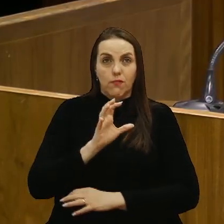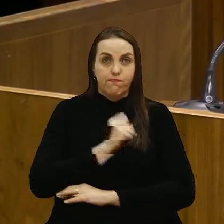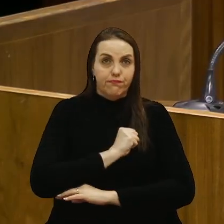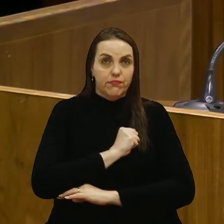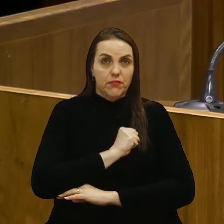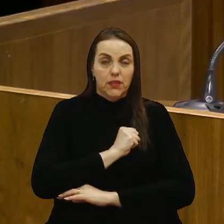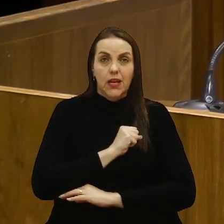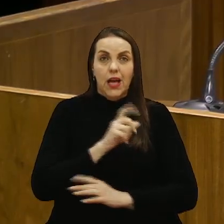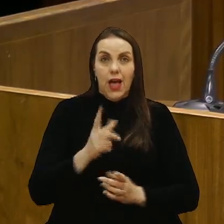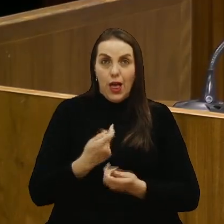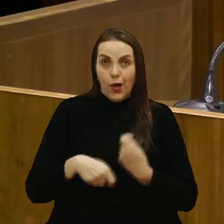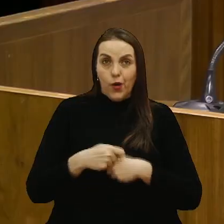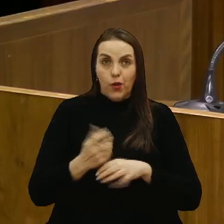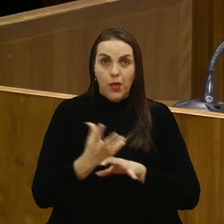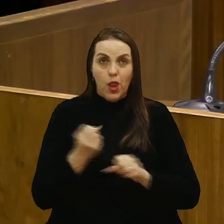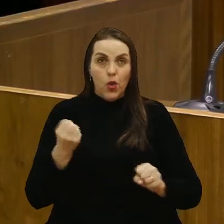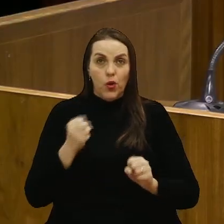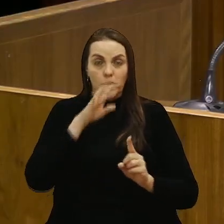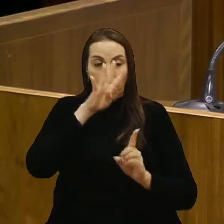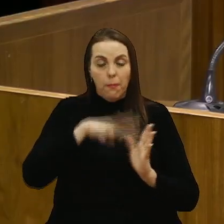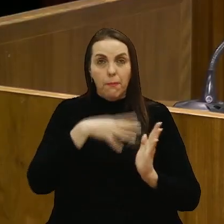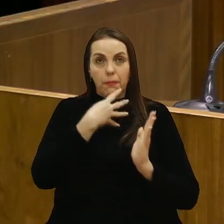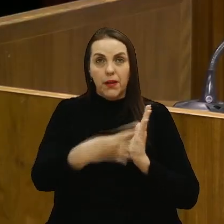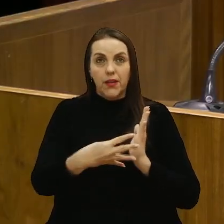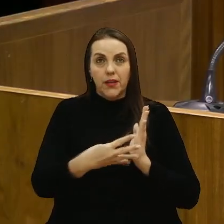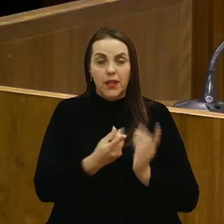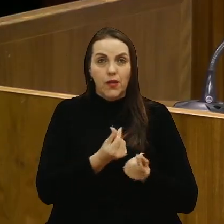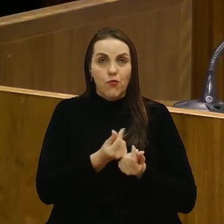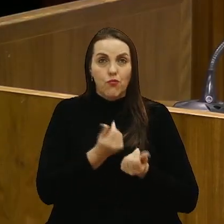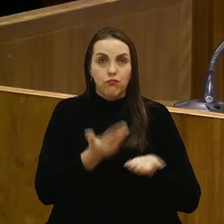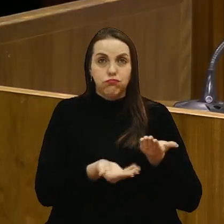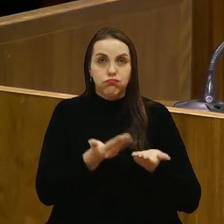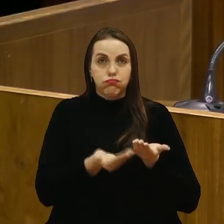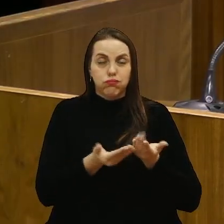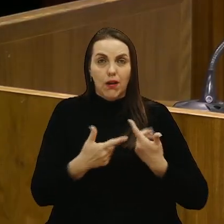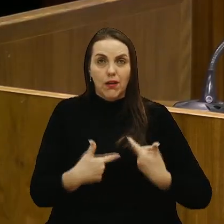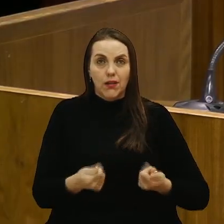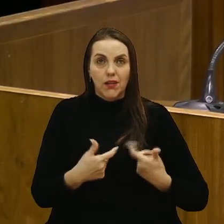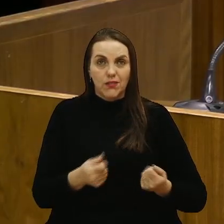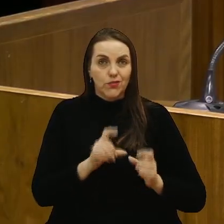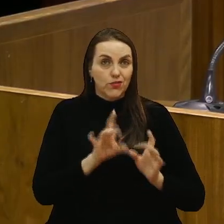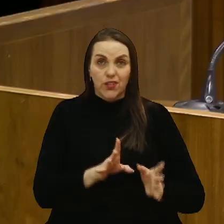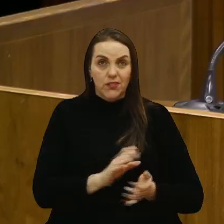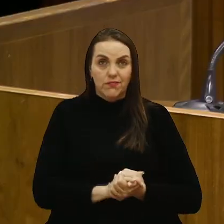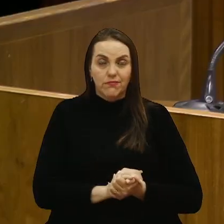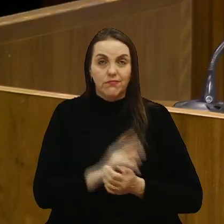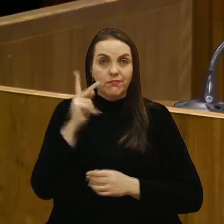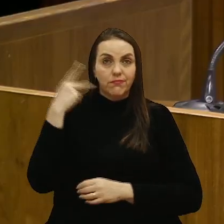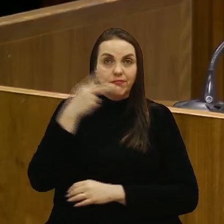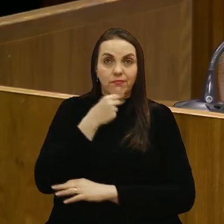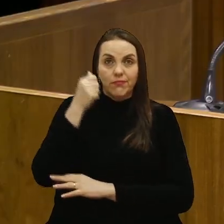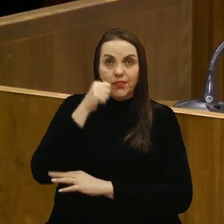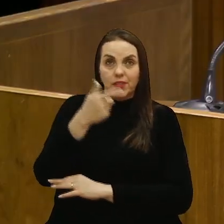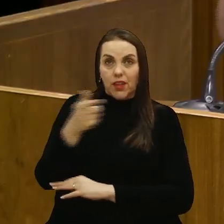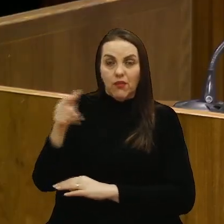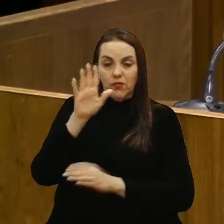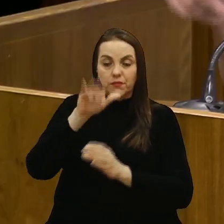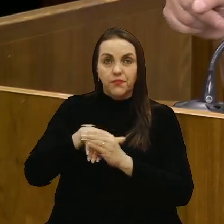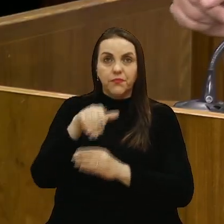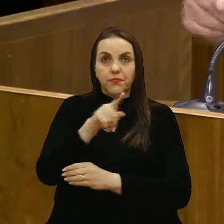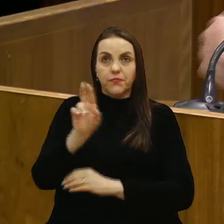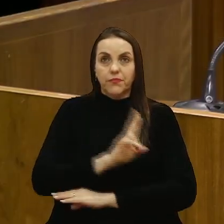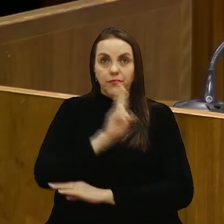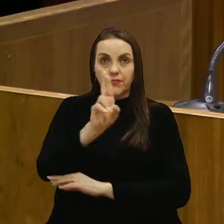lucro têm compromisso com a planilha de balanço e com os custos. Então, senhoras e senhores vereadores, vocês foram eleitos para representar